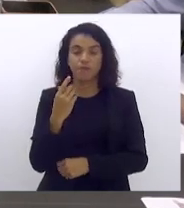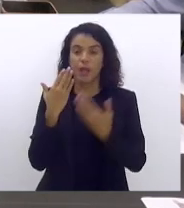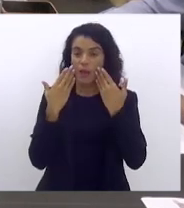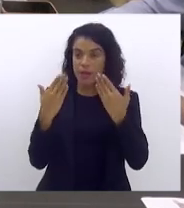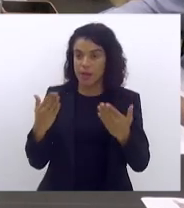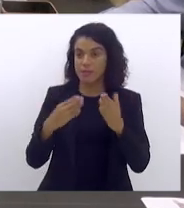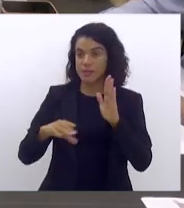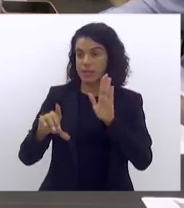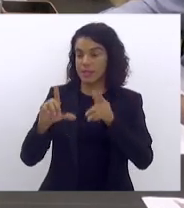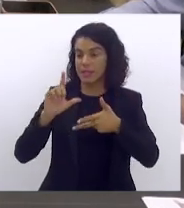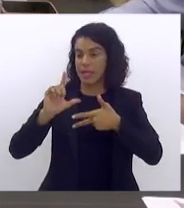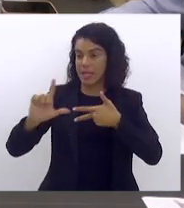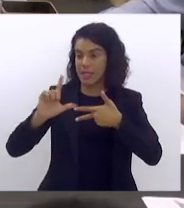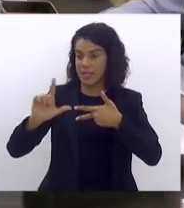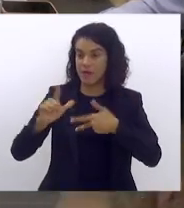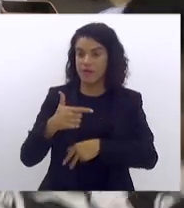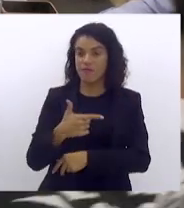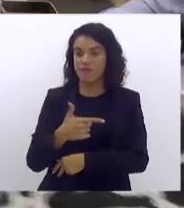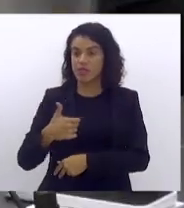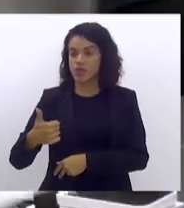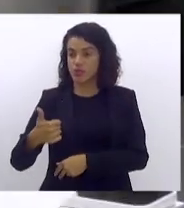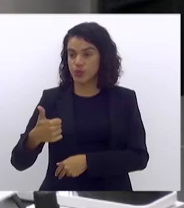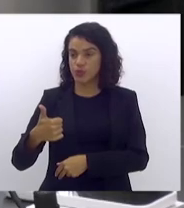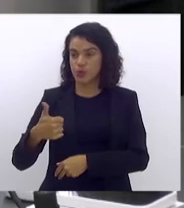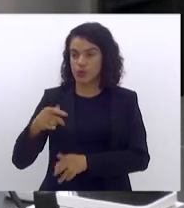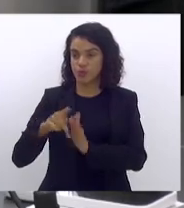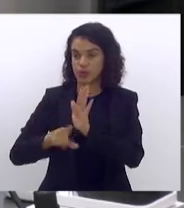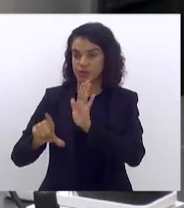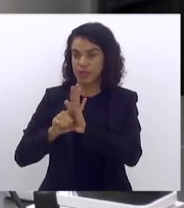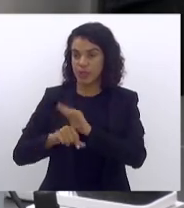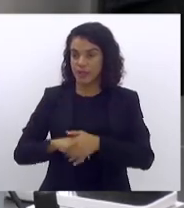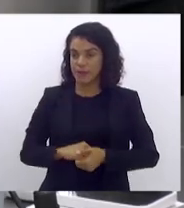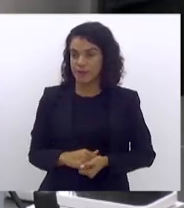da deputada Renata nesse ano, 21 PLs.